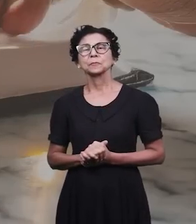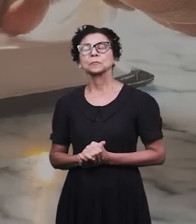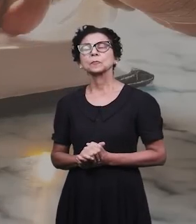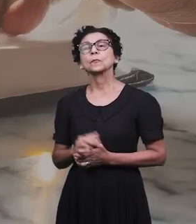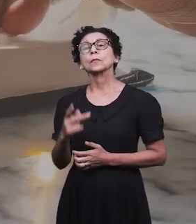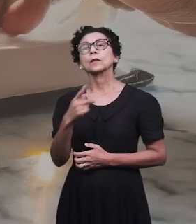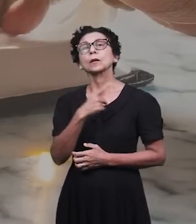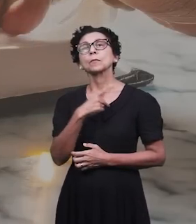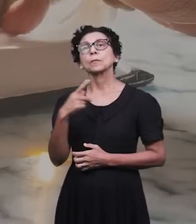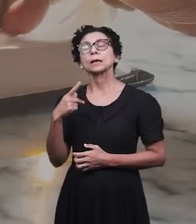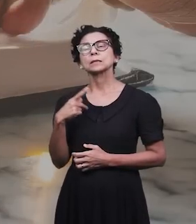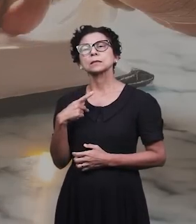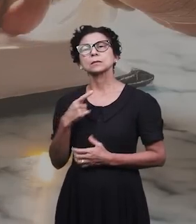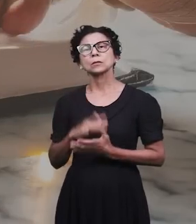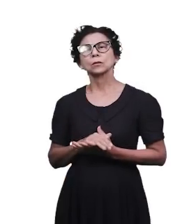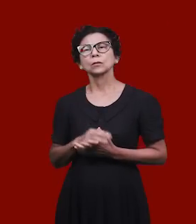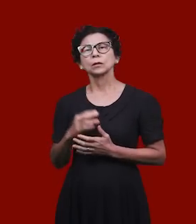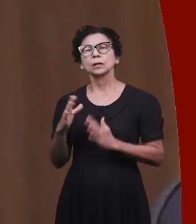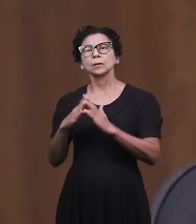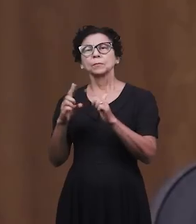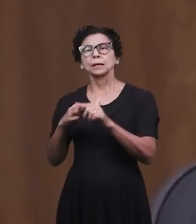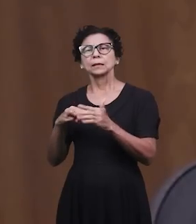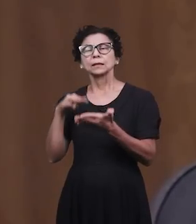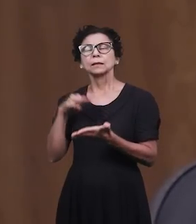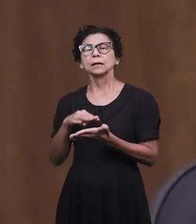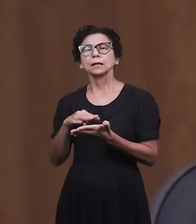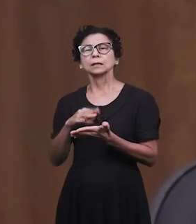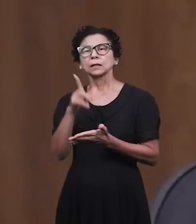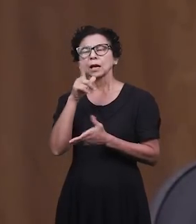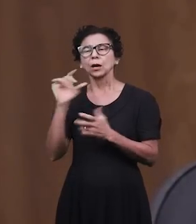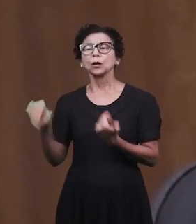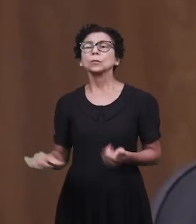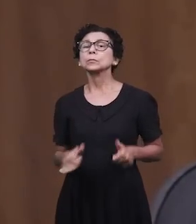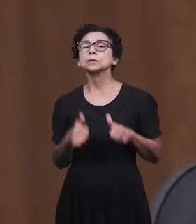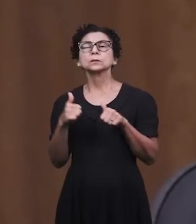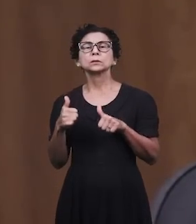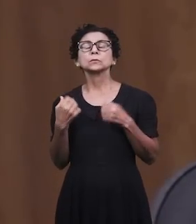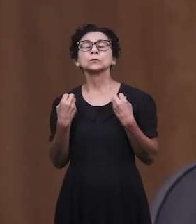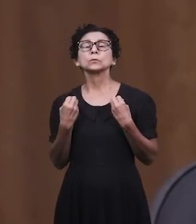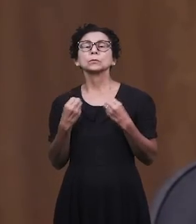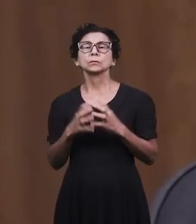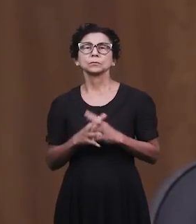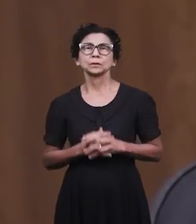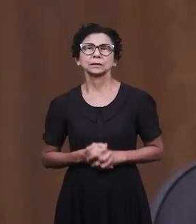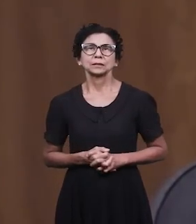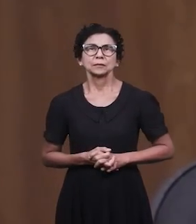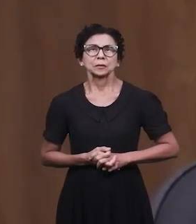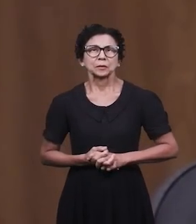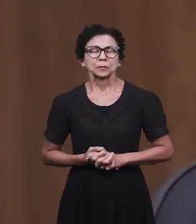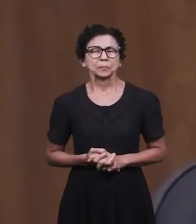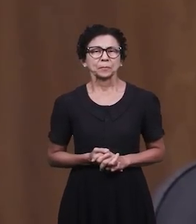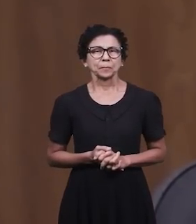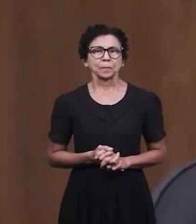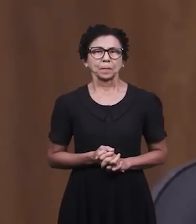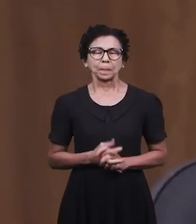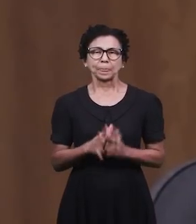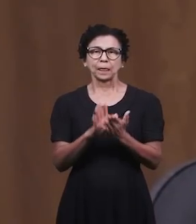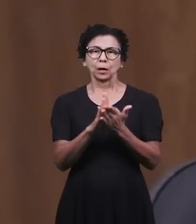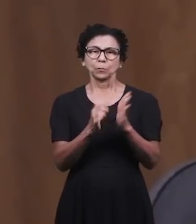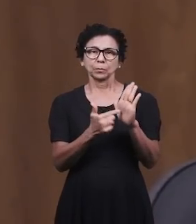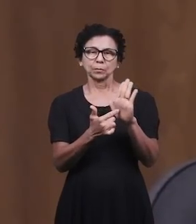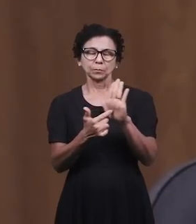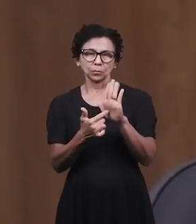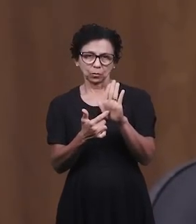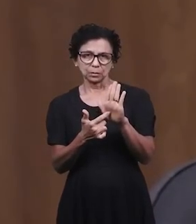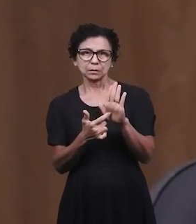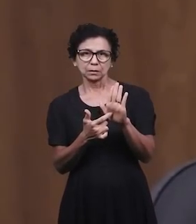Pastor, como é o batismo na sua igreja? O batismo na Igreja Cristã Maranata. O batismo, primeiro, é uma instituição bíblica. Está na